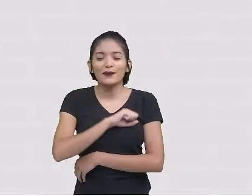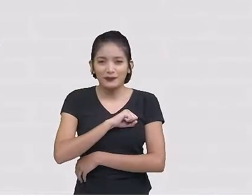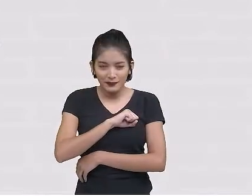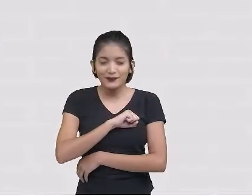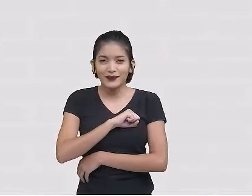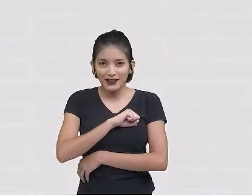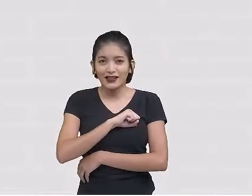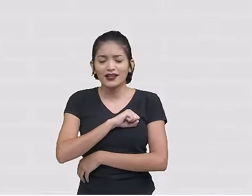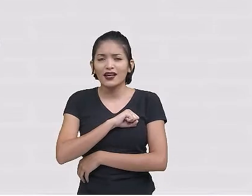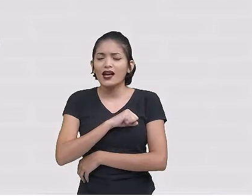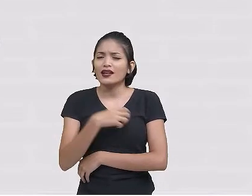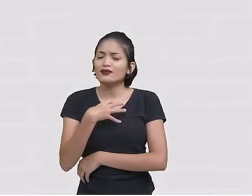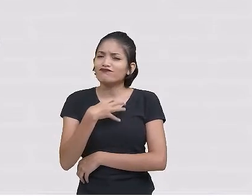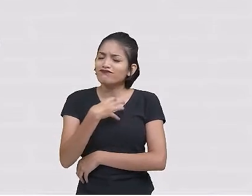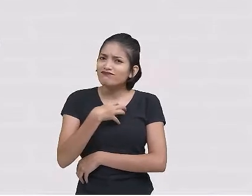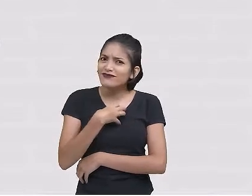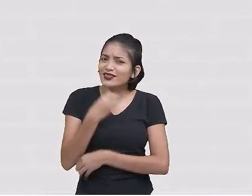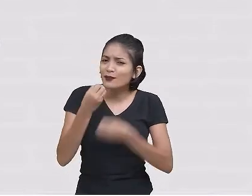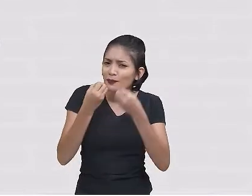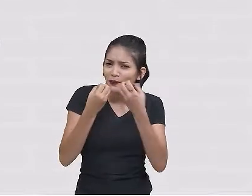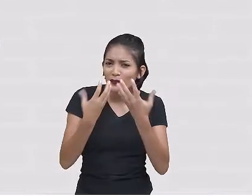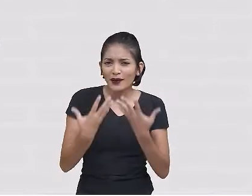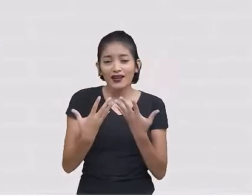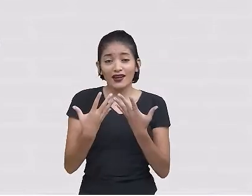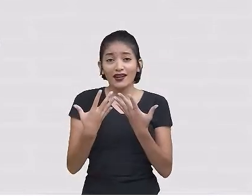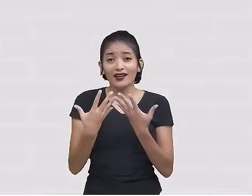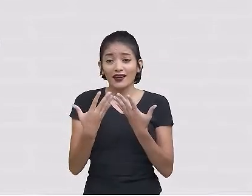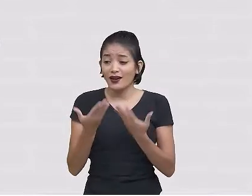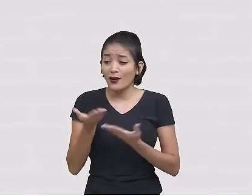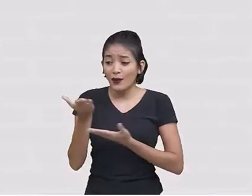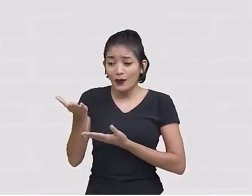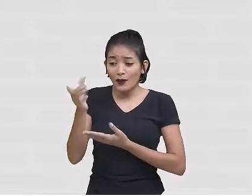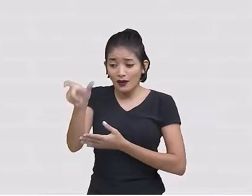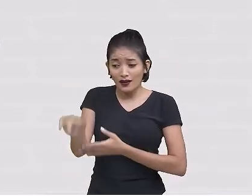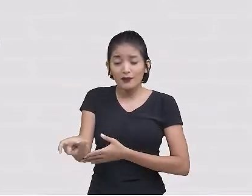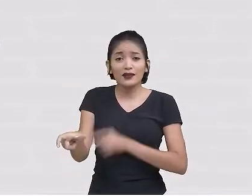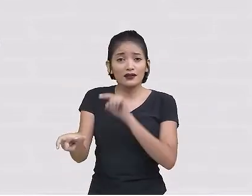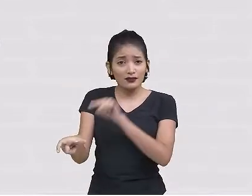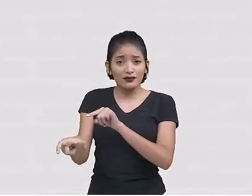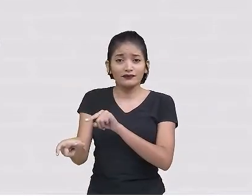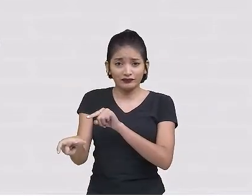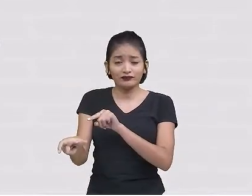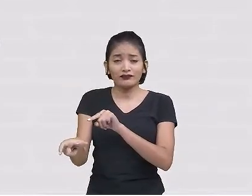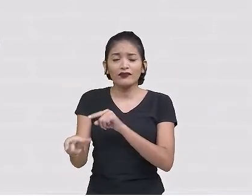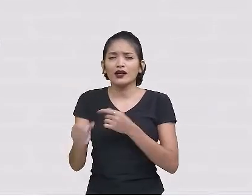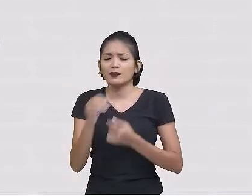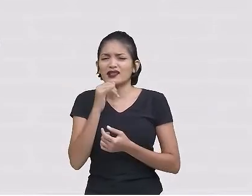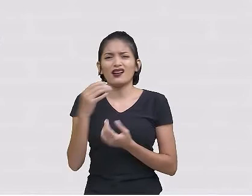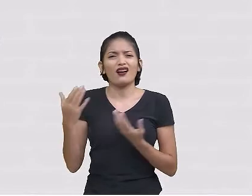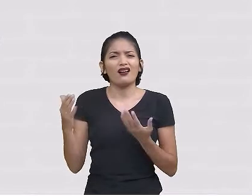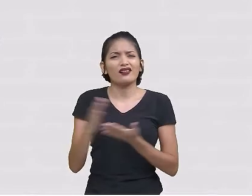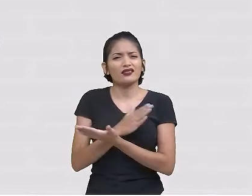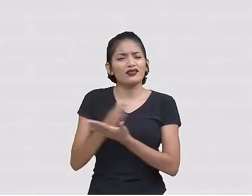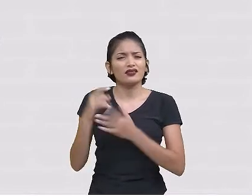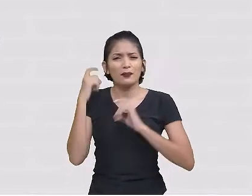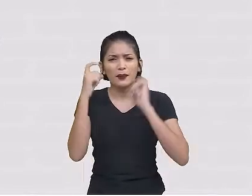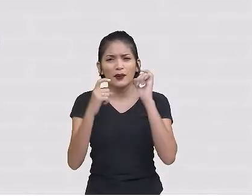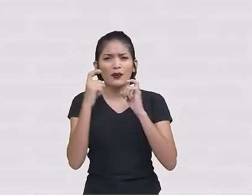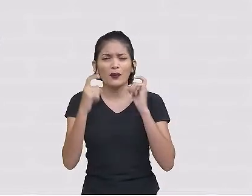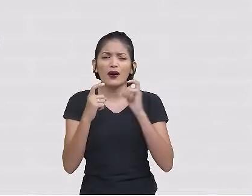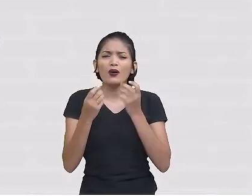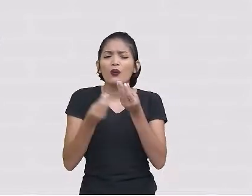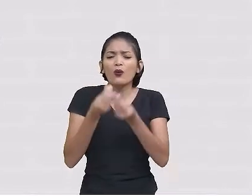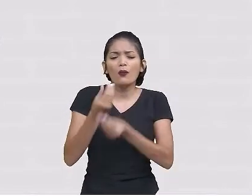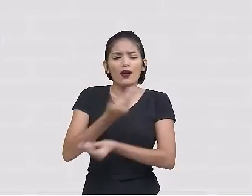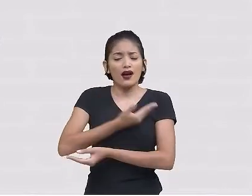me sentir bem com o outro e a gente tem essa preocupação, né? Como é que é essa